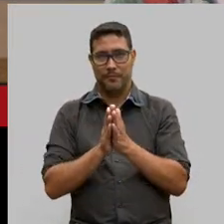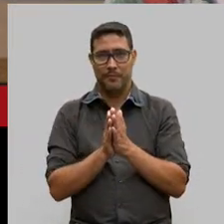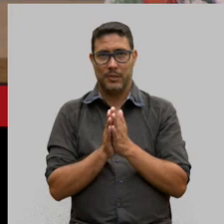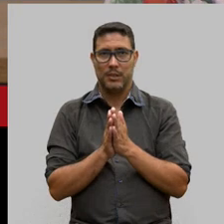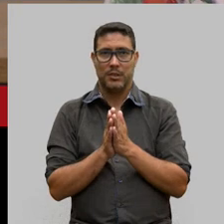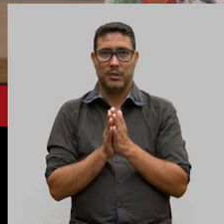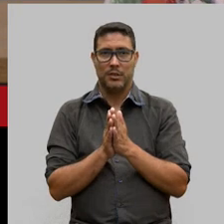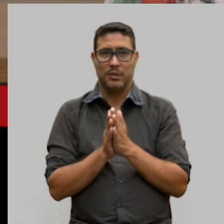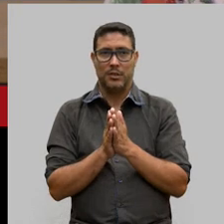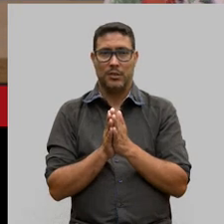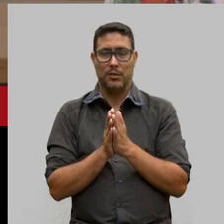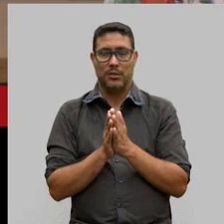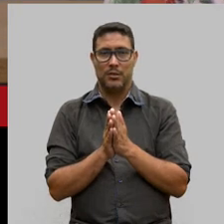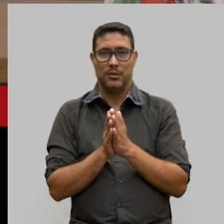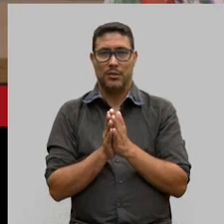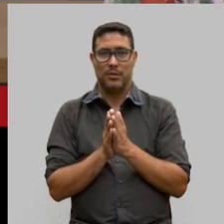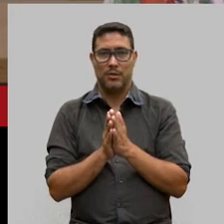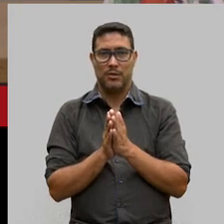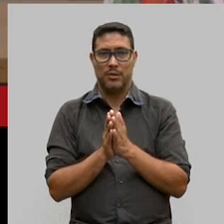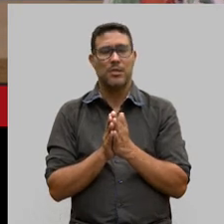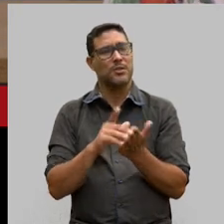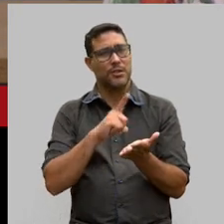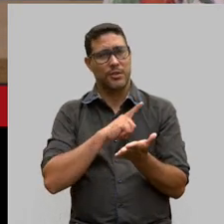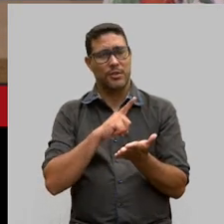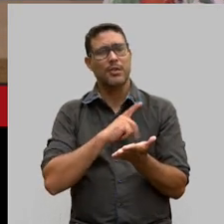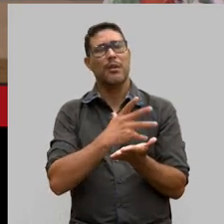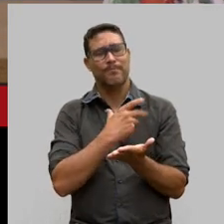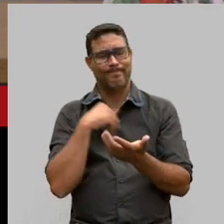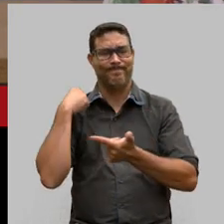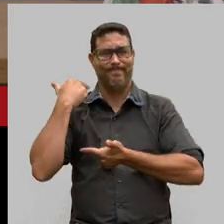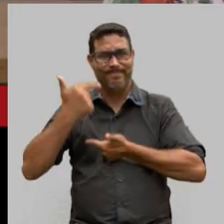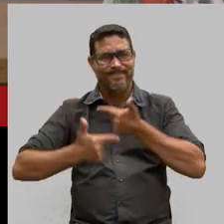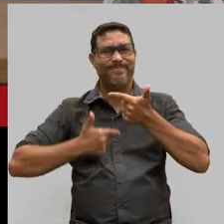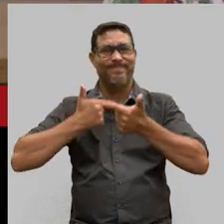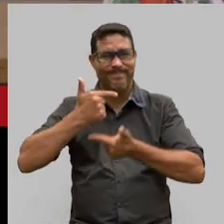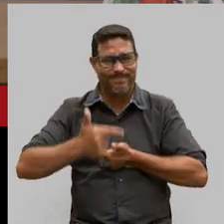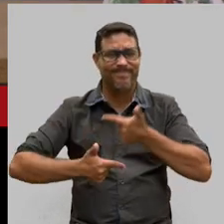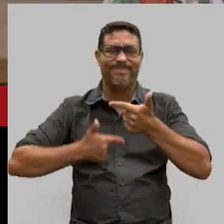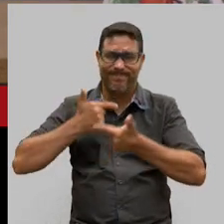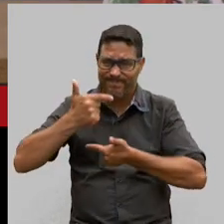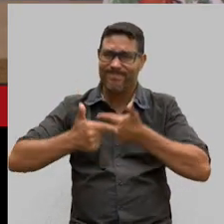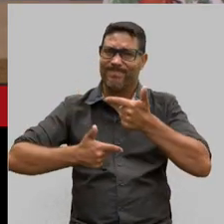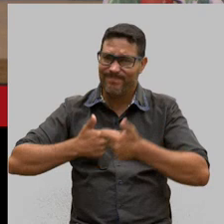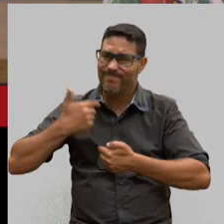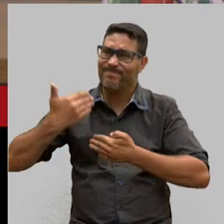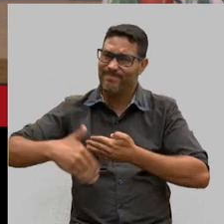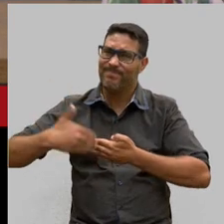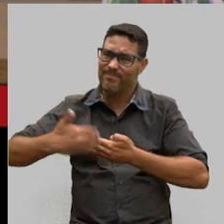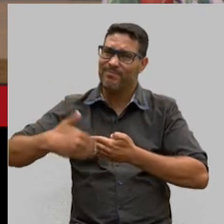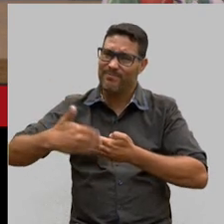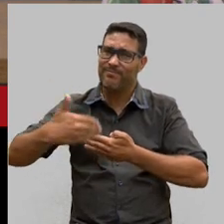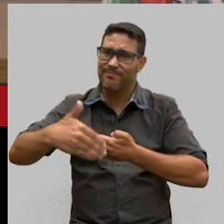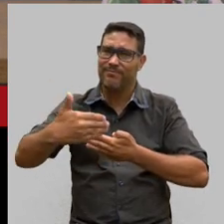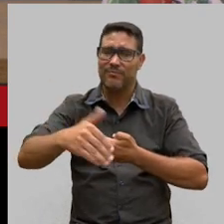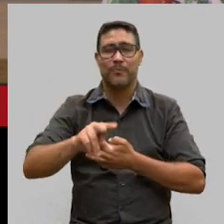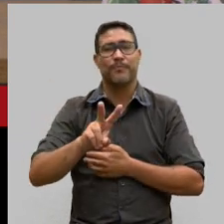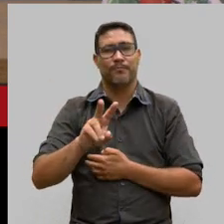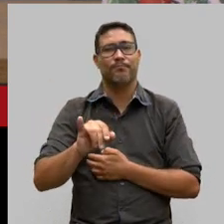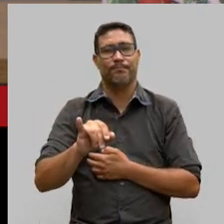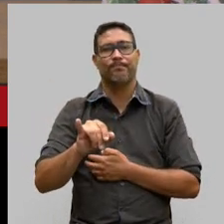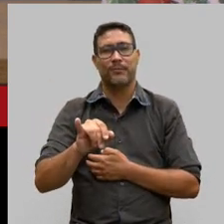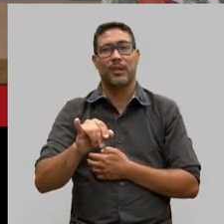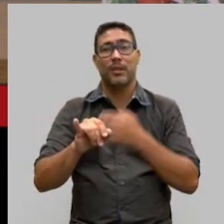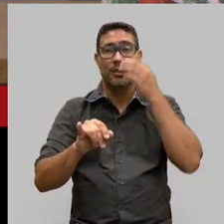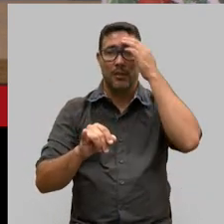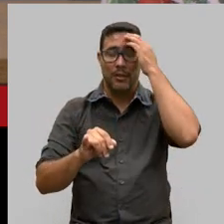eh nós temos muito trabalho pela frente muito muito eh nós